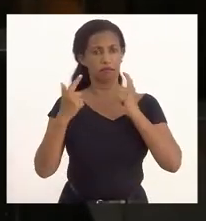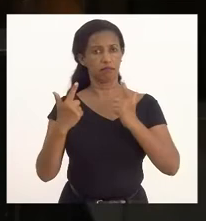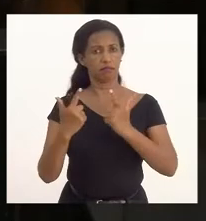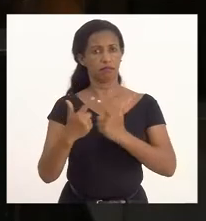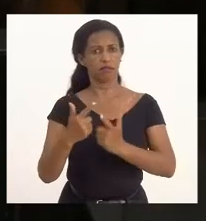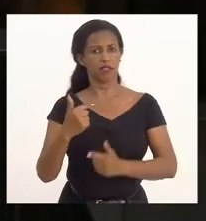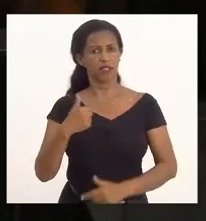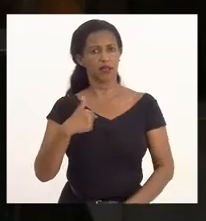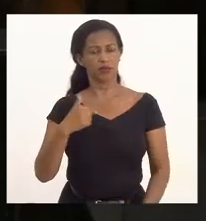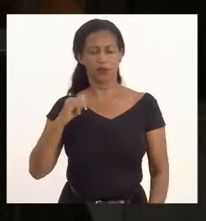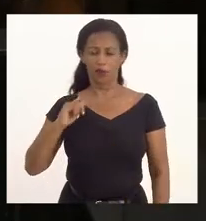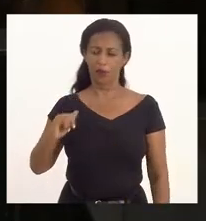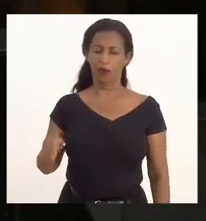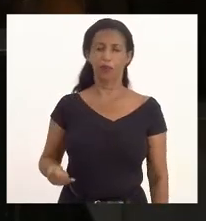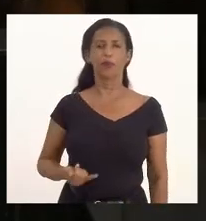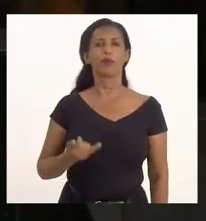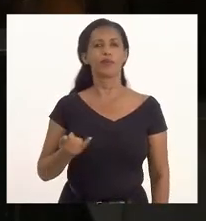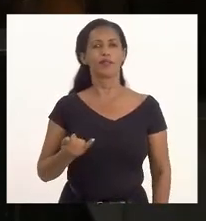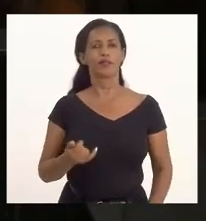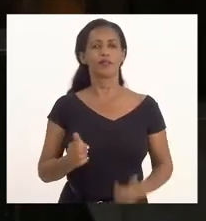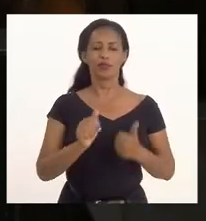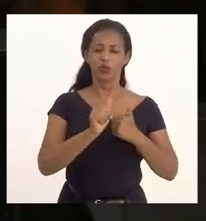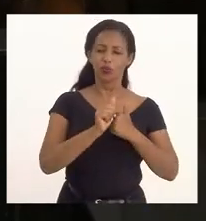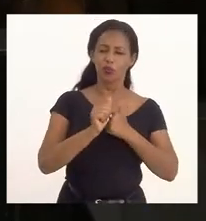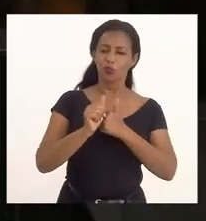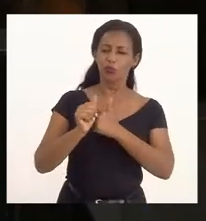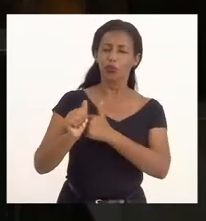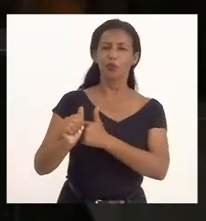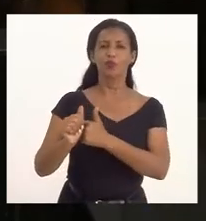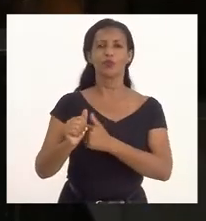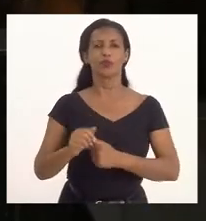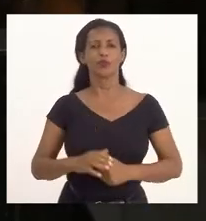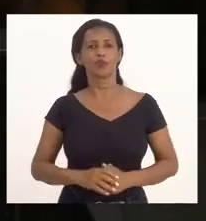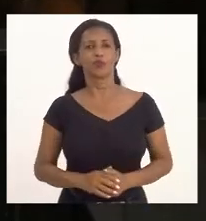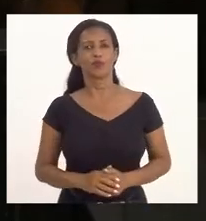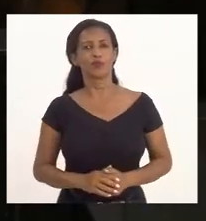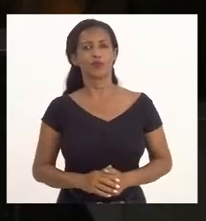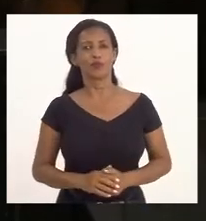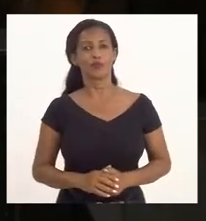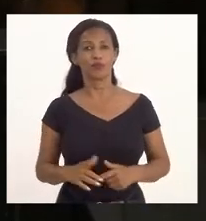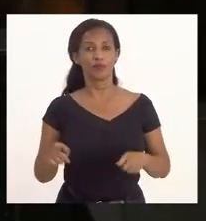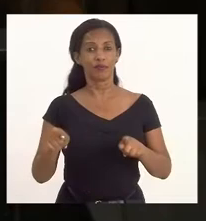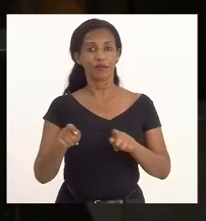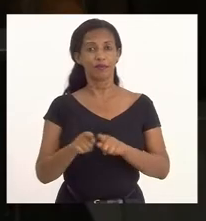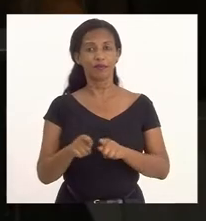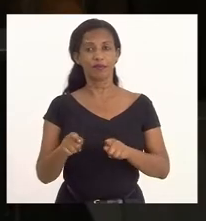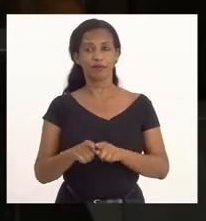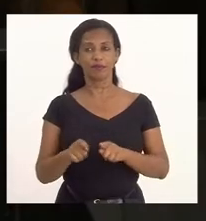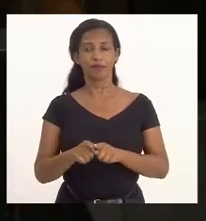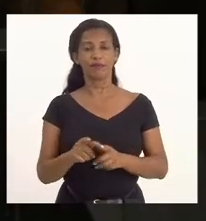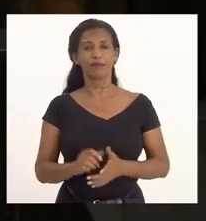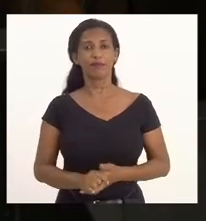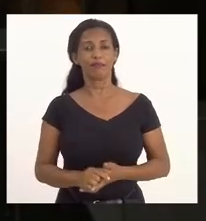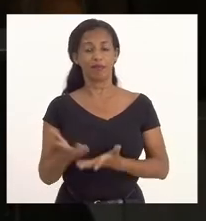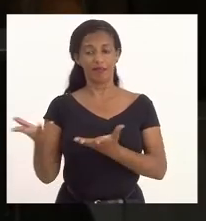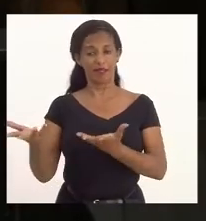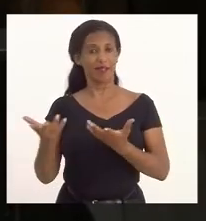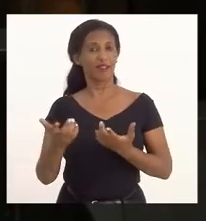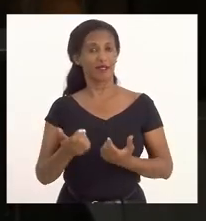a oportunidade de acompanhá-lo e também